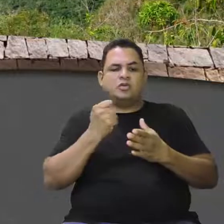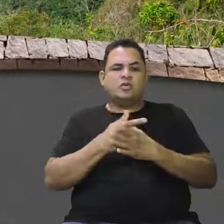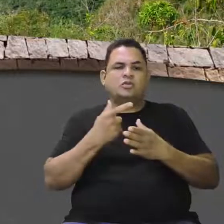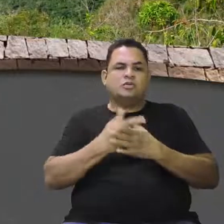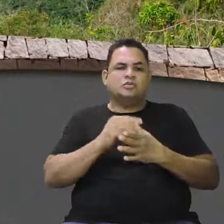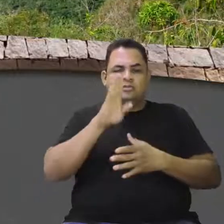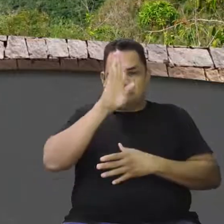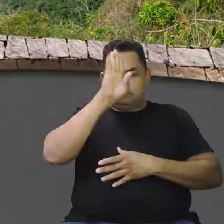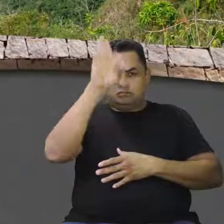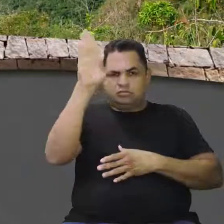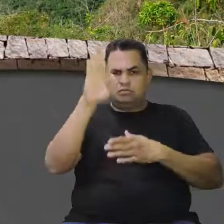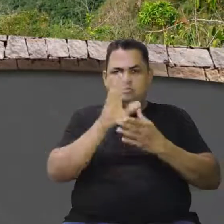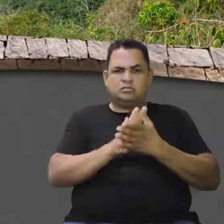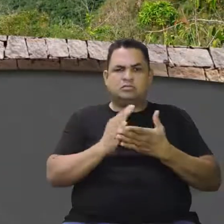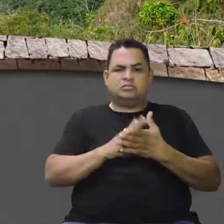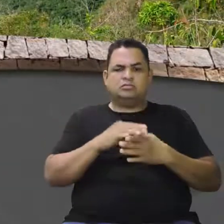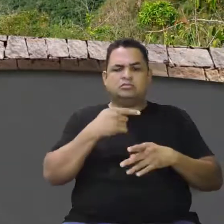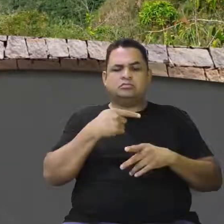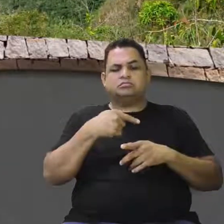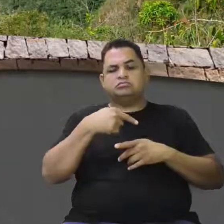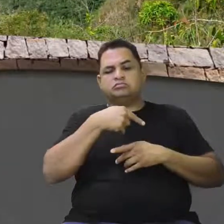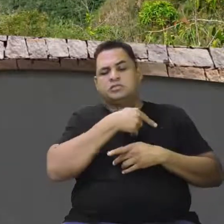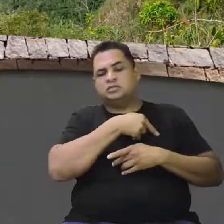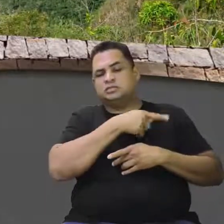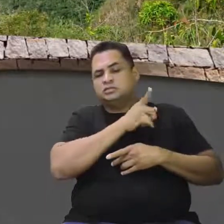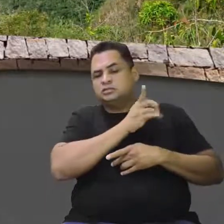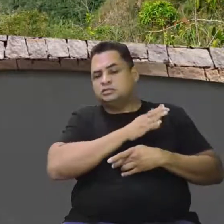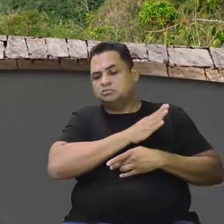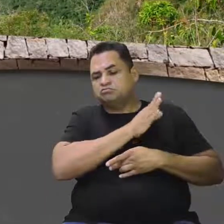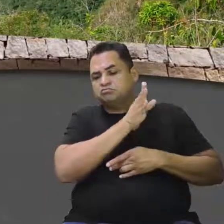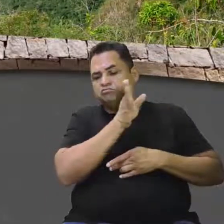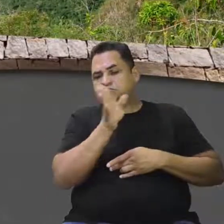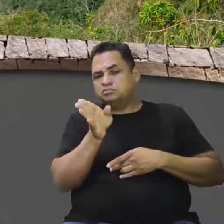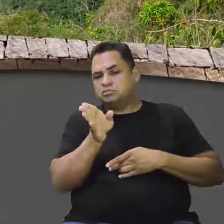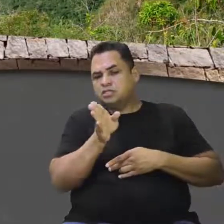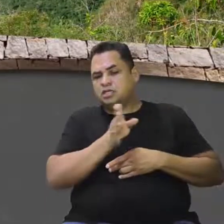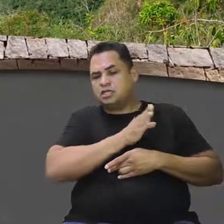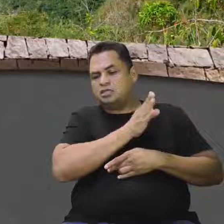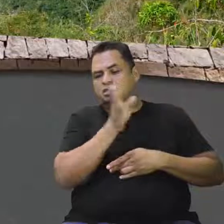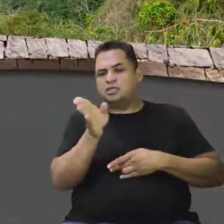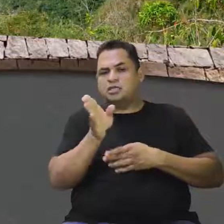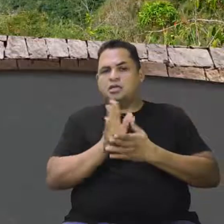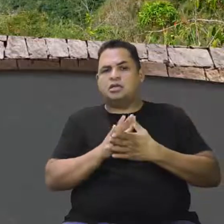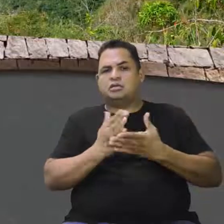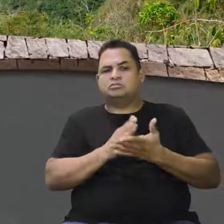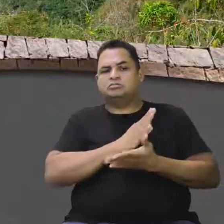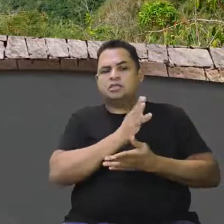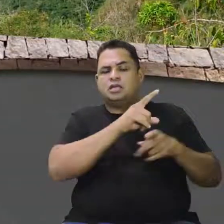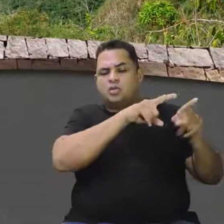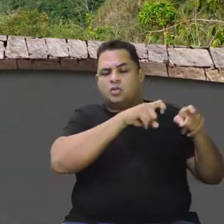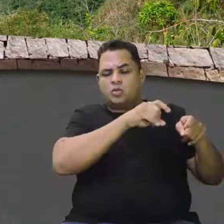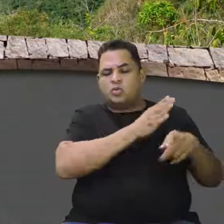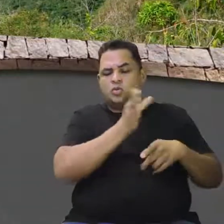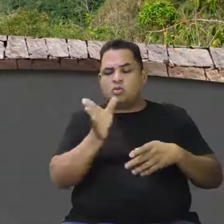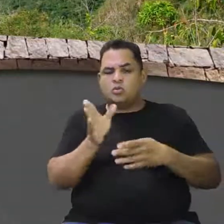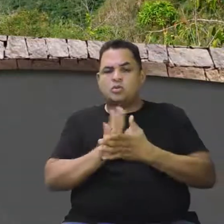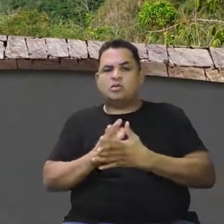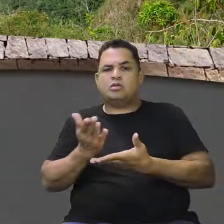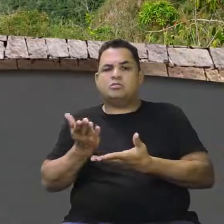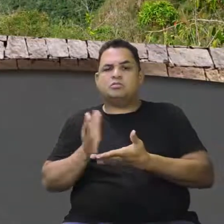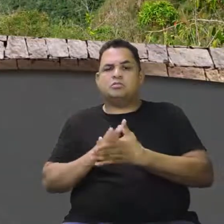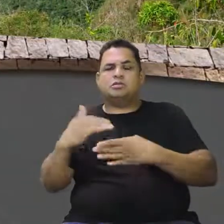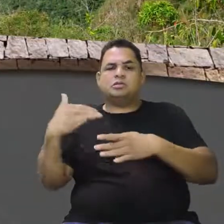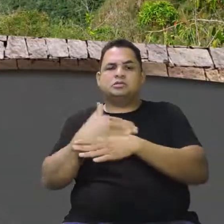Principalmente essa saída do campo após aí mais ou menos a década de 70, 80 e